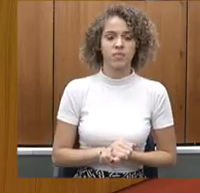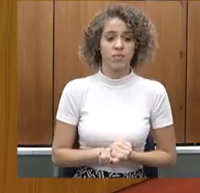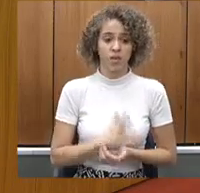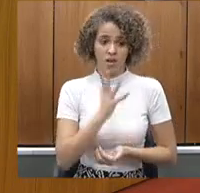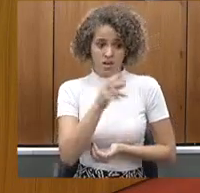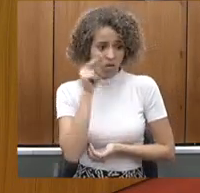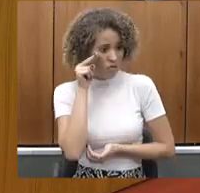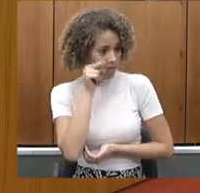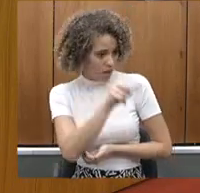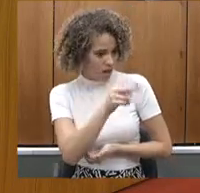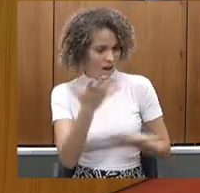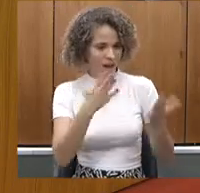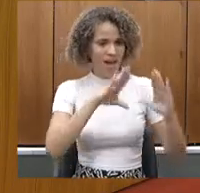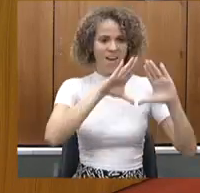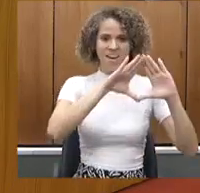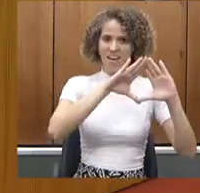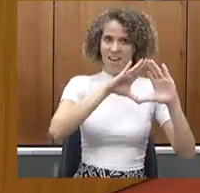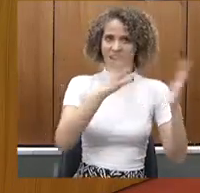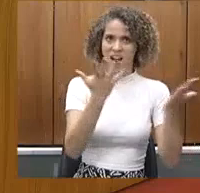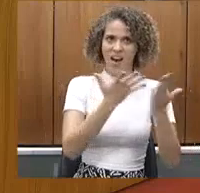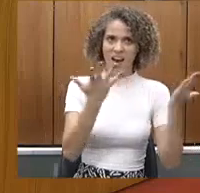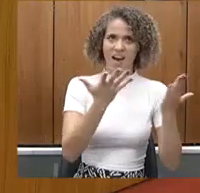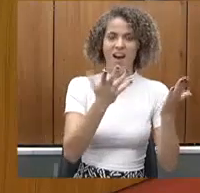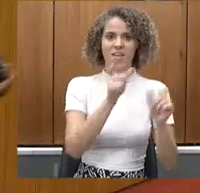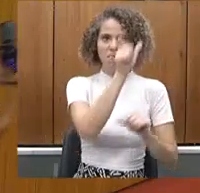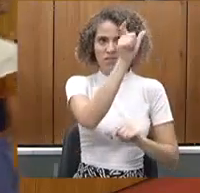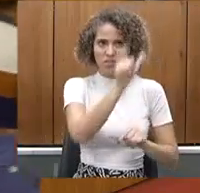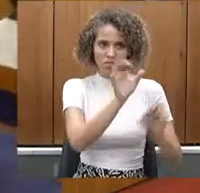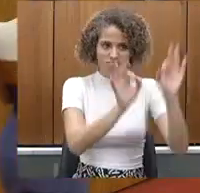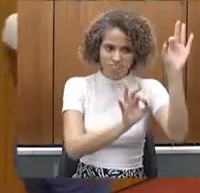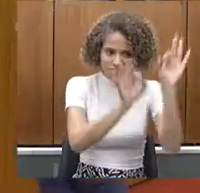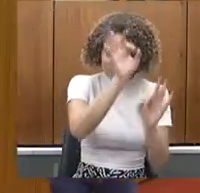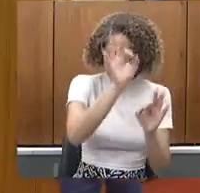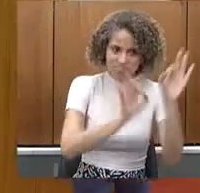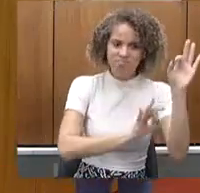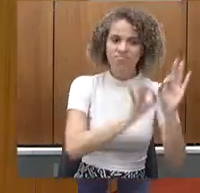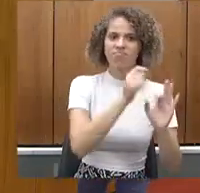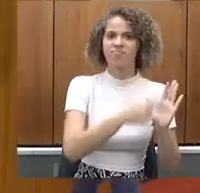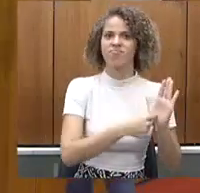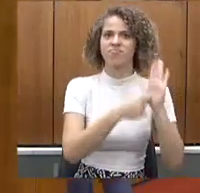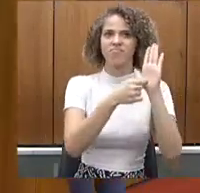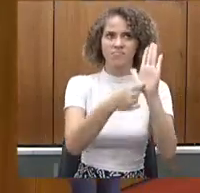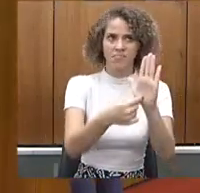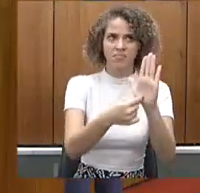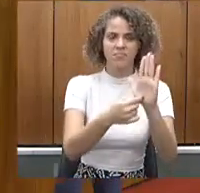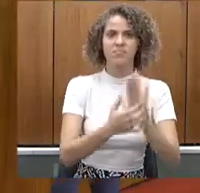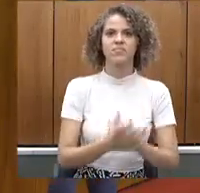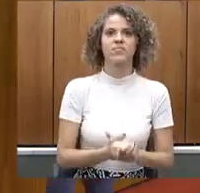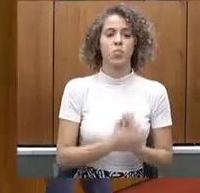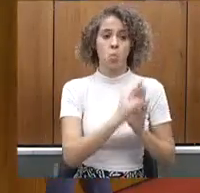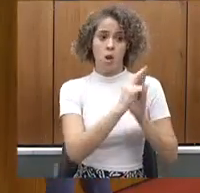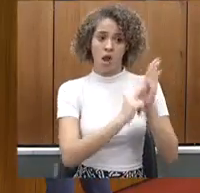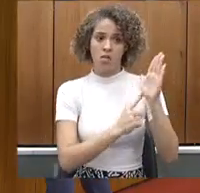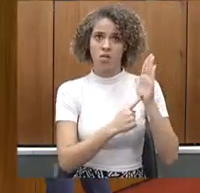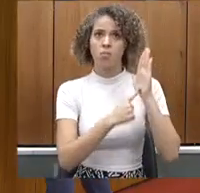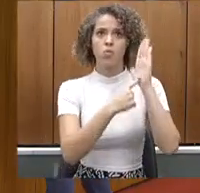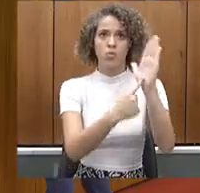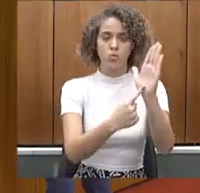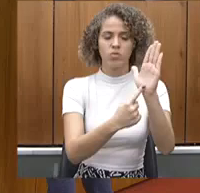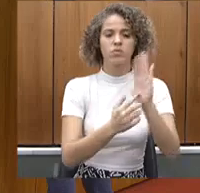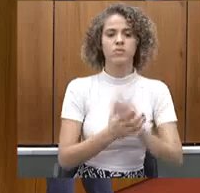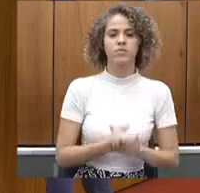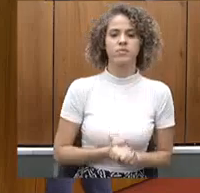no último Assembleia fiscaliza a nossa consultoria elaborou aqui uma um relatório né